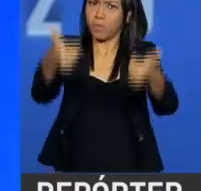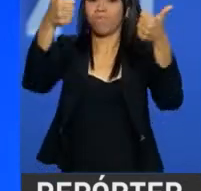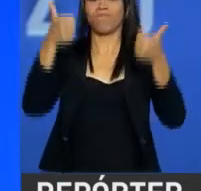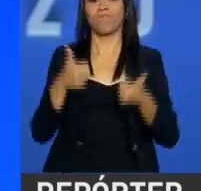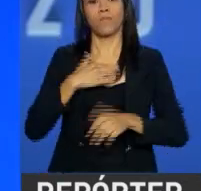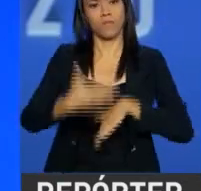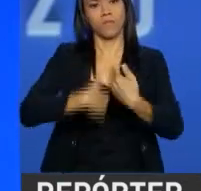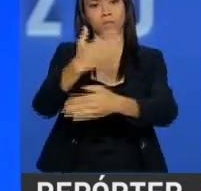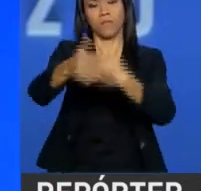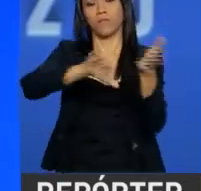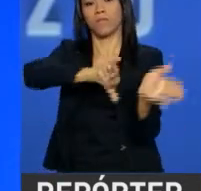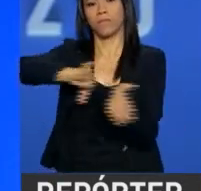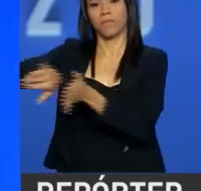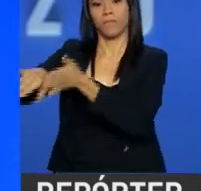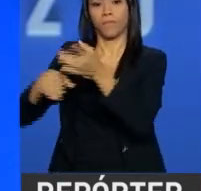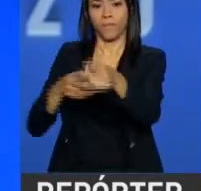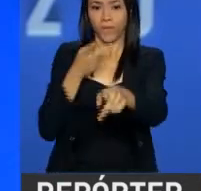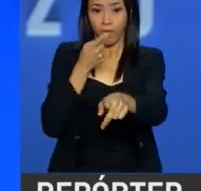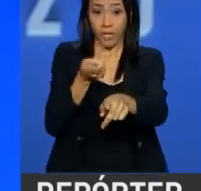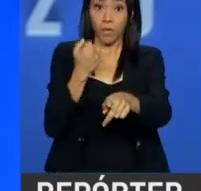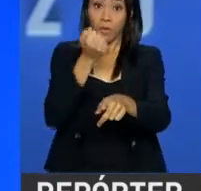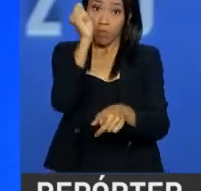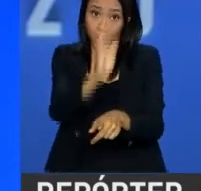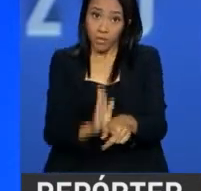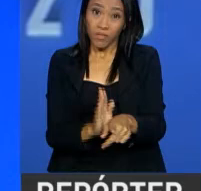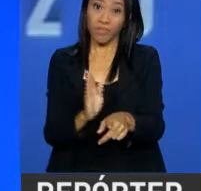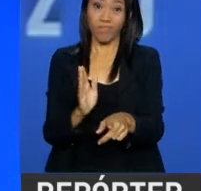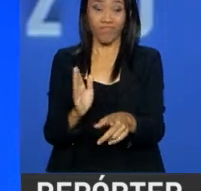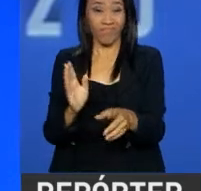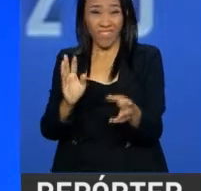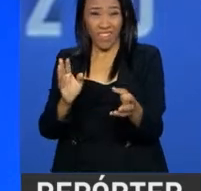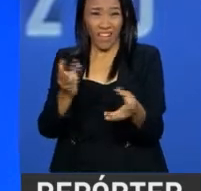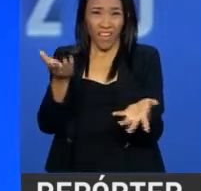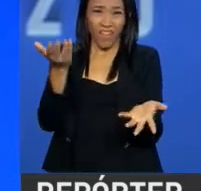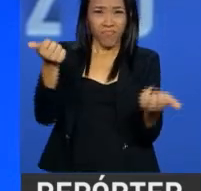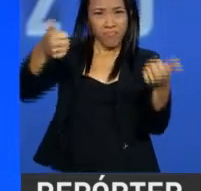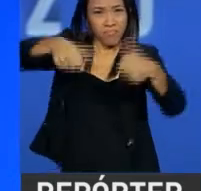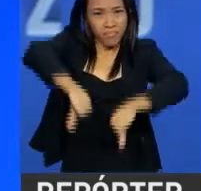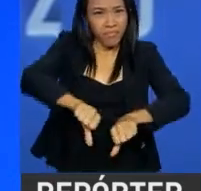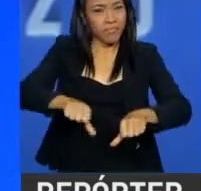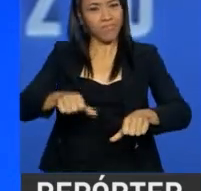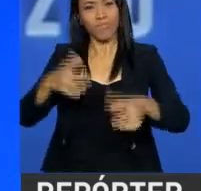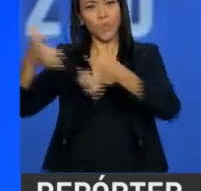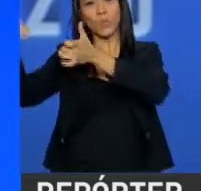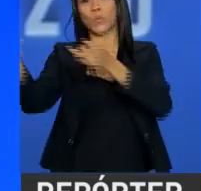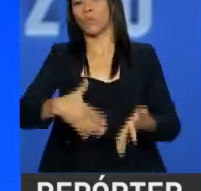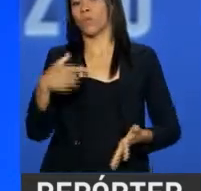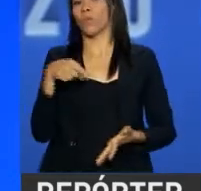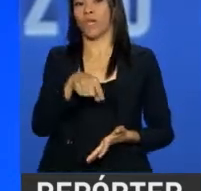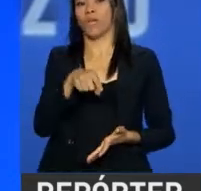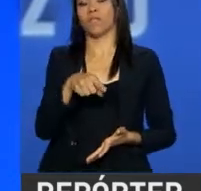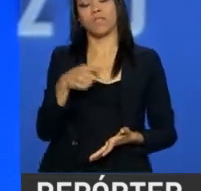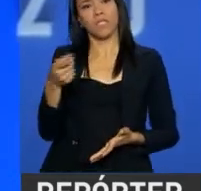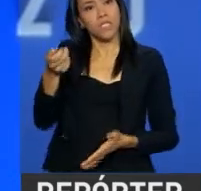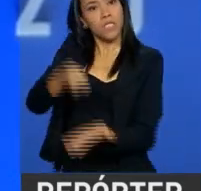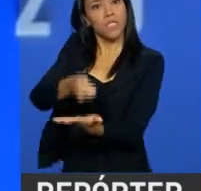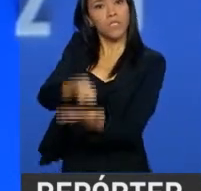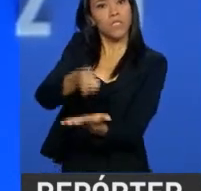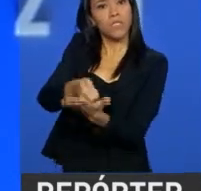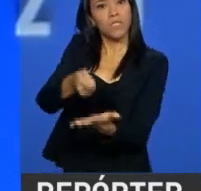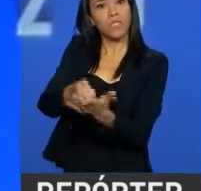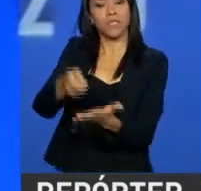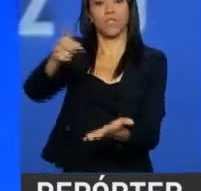cada vez mais o brasil rejeita um fracasso e como tal demanda dos seus governantes